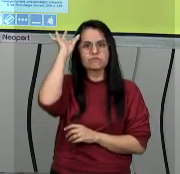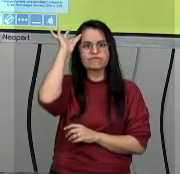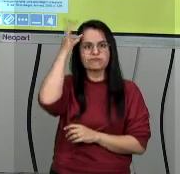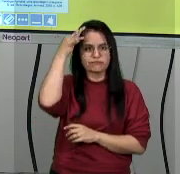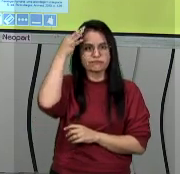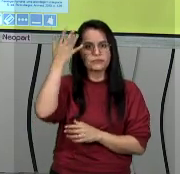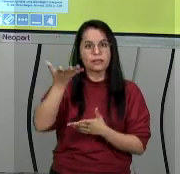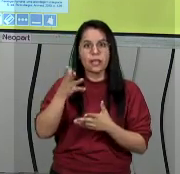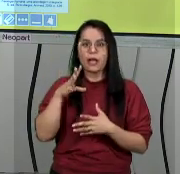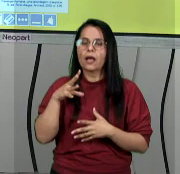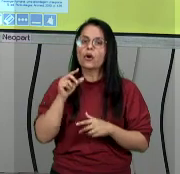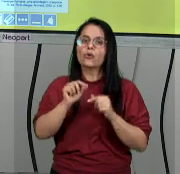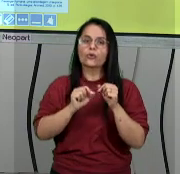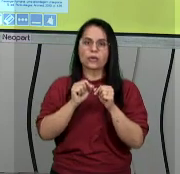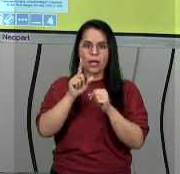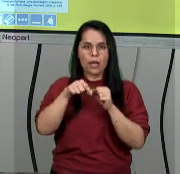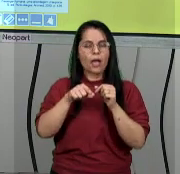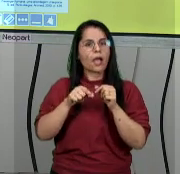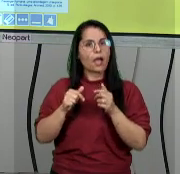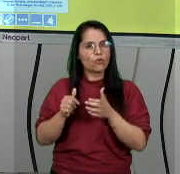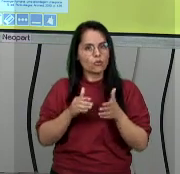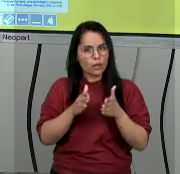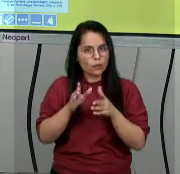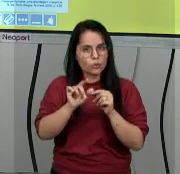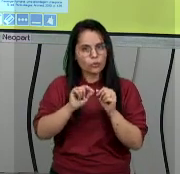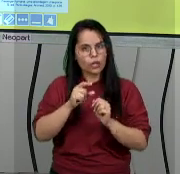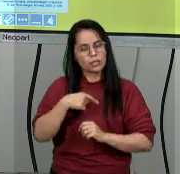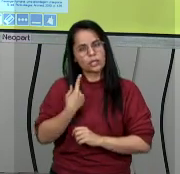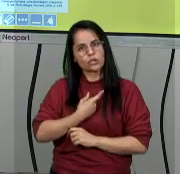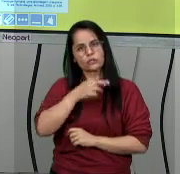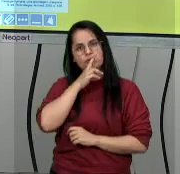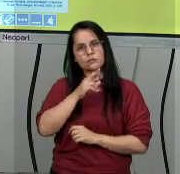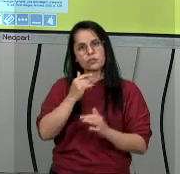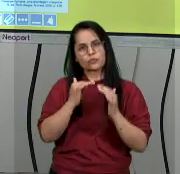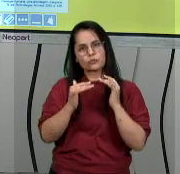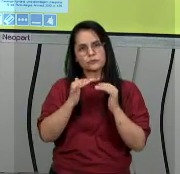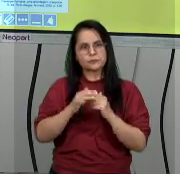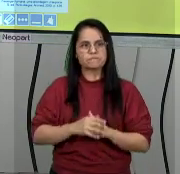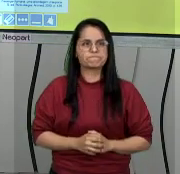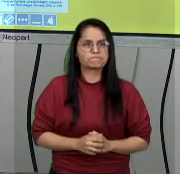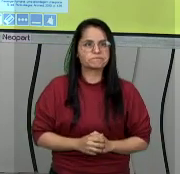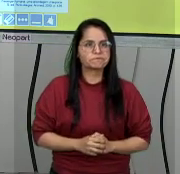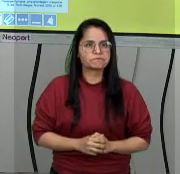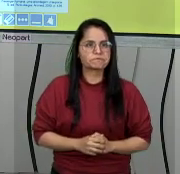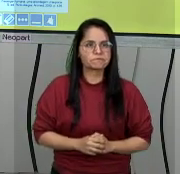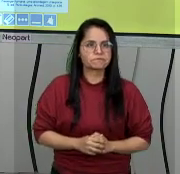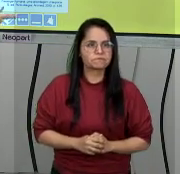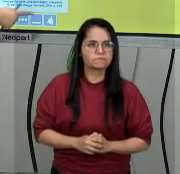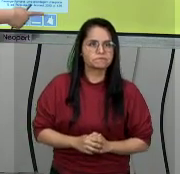rápido, mas esse é o caminho da nossa resposta de movimento.